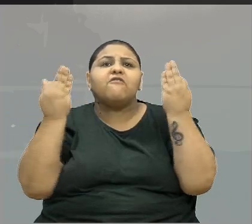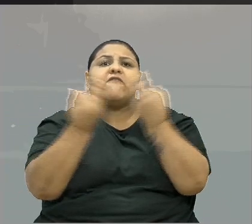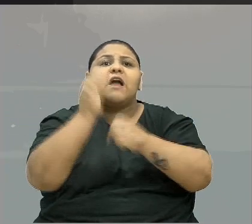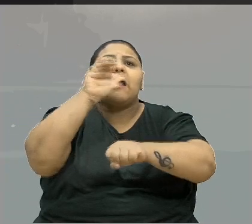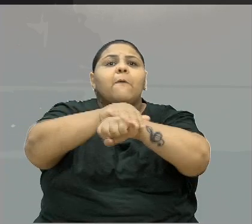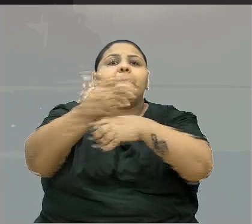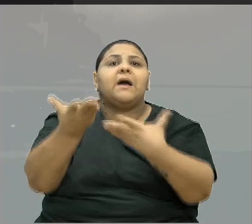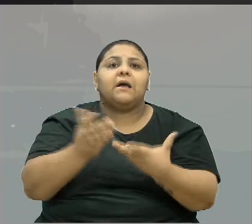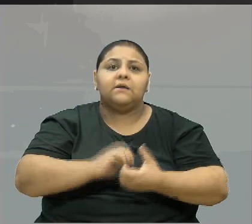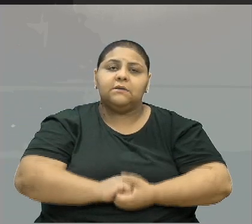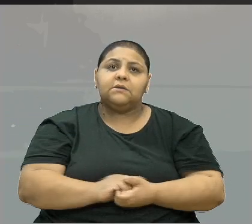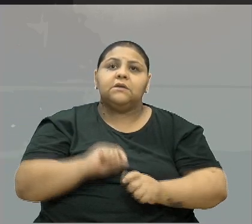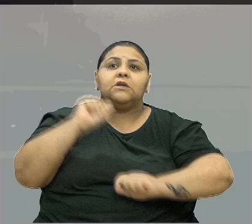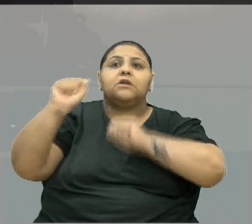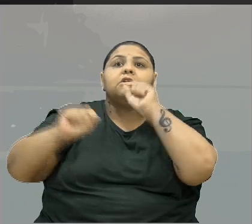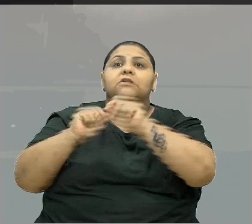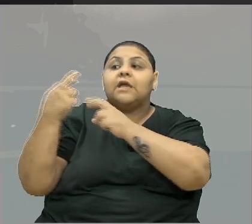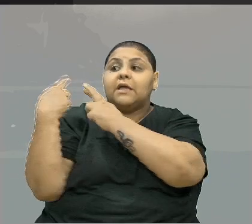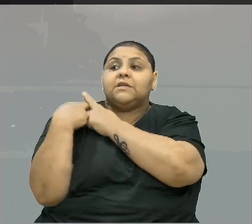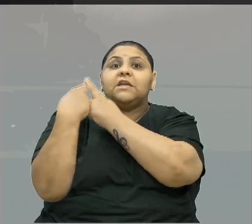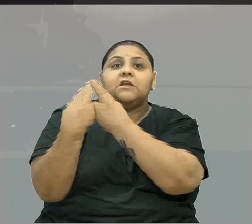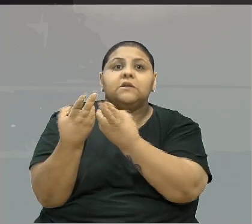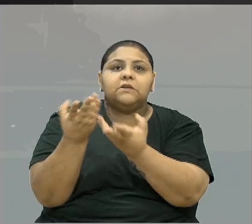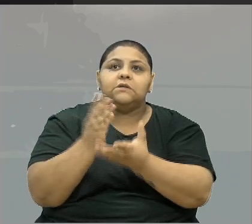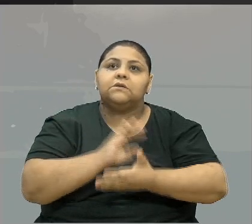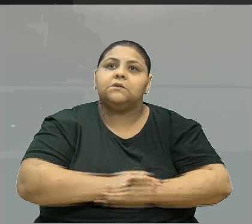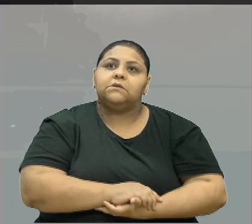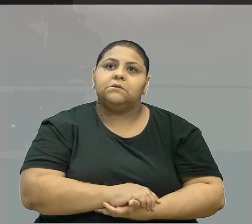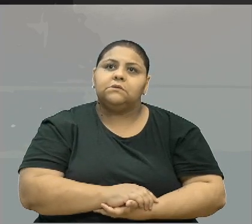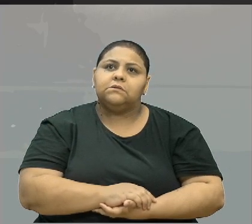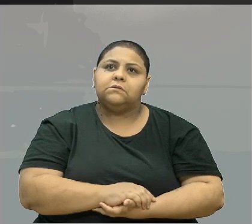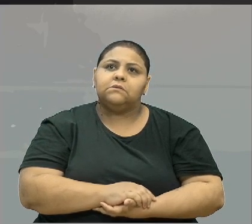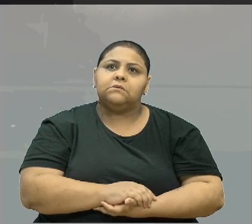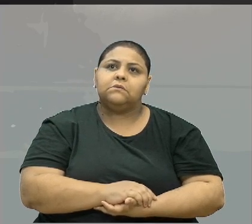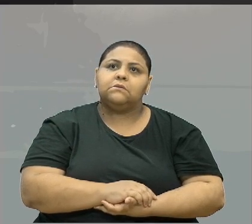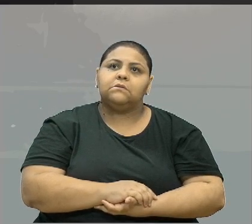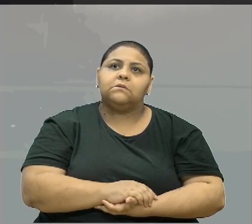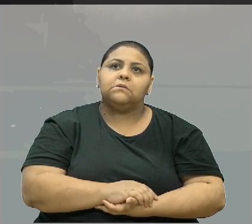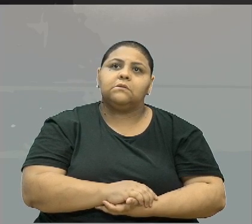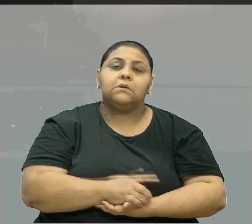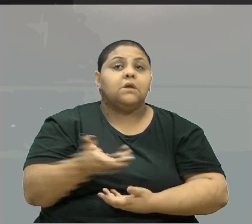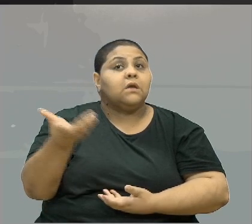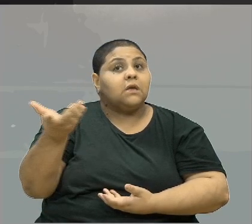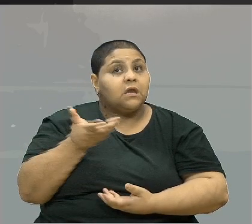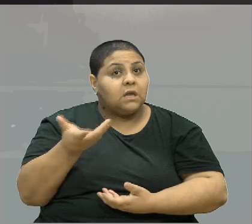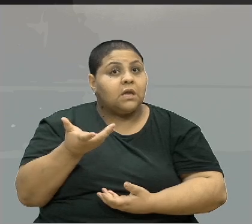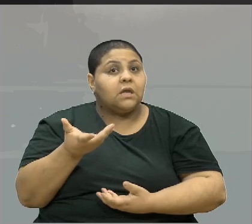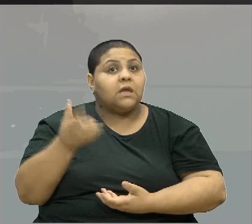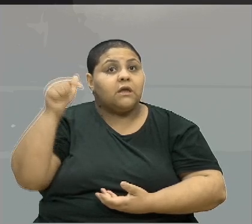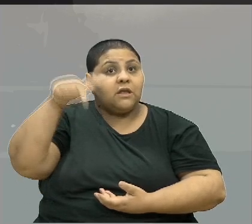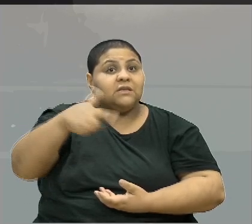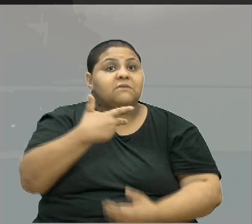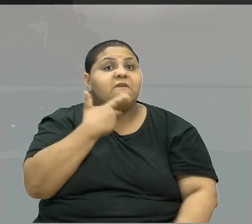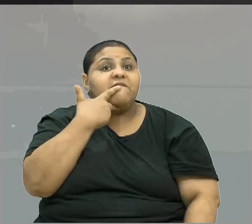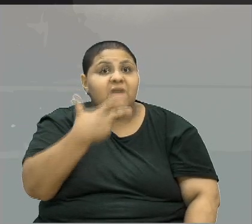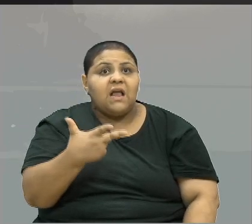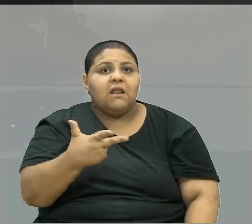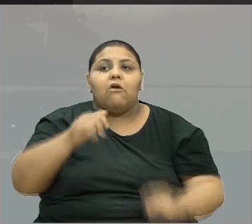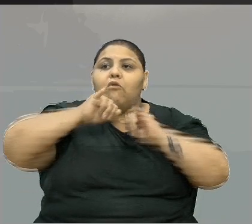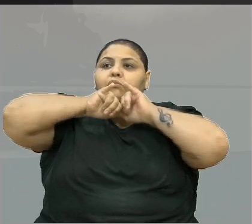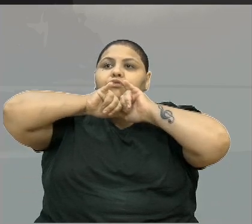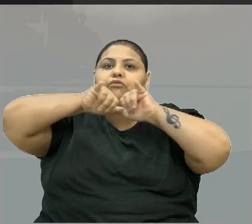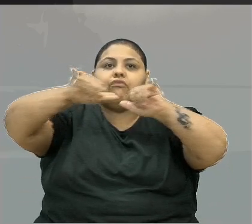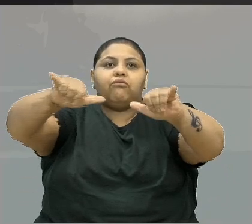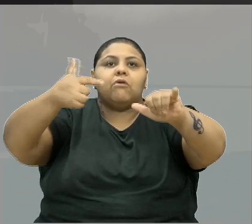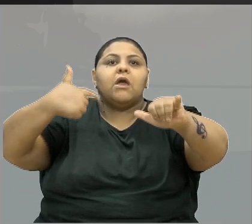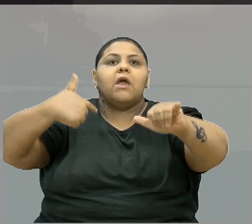culpar. Quem serão os responsáveis? E quero que ecoe essa minha fala. Porque eu